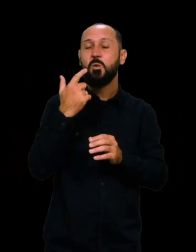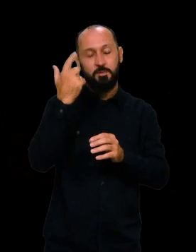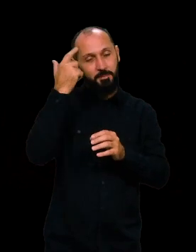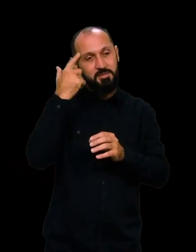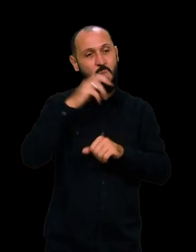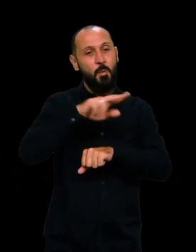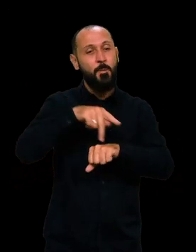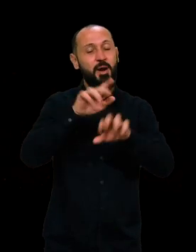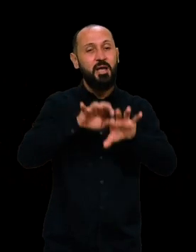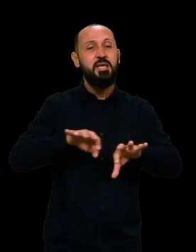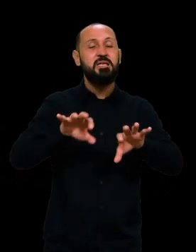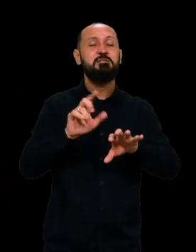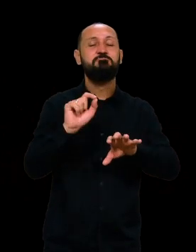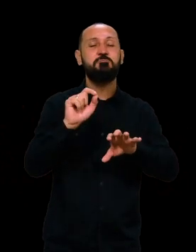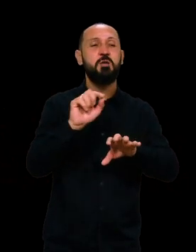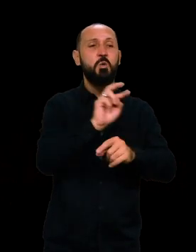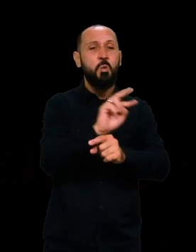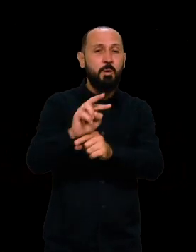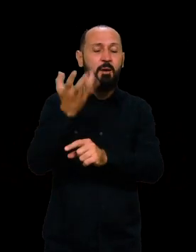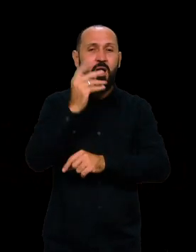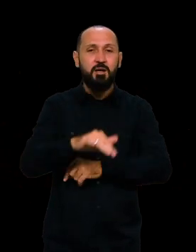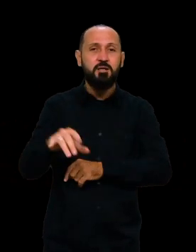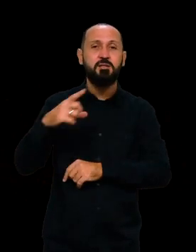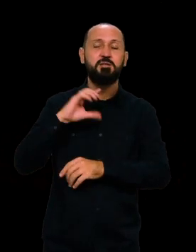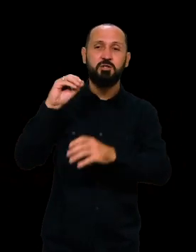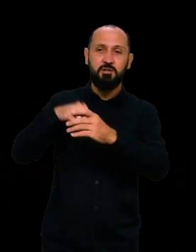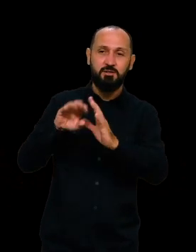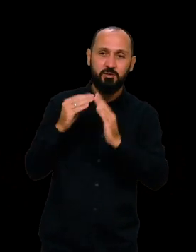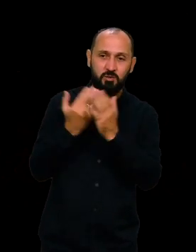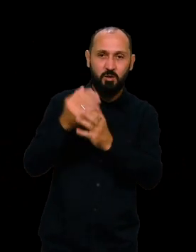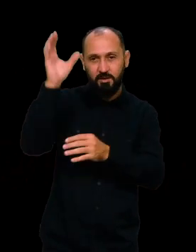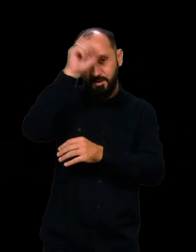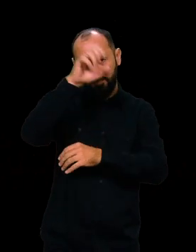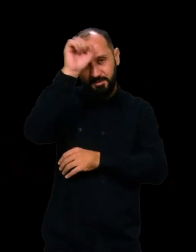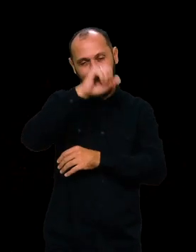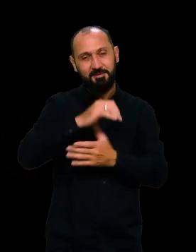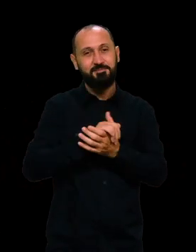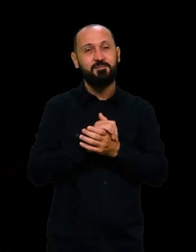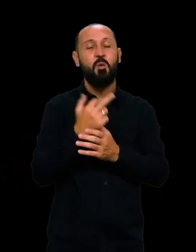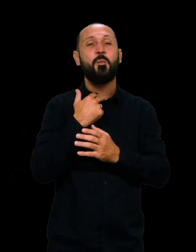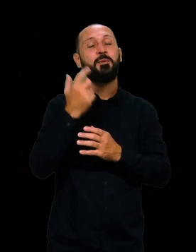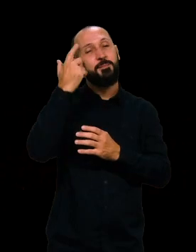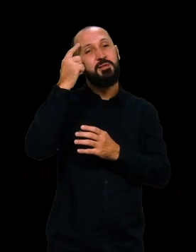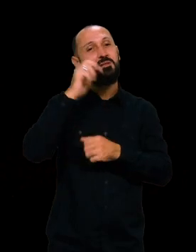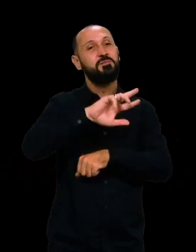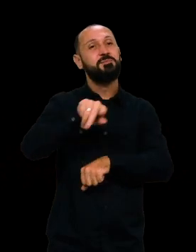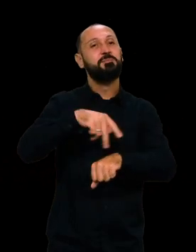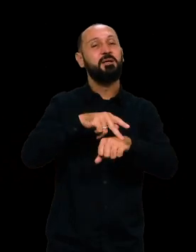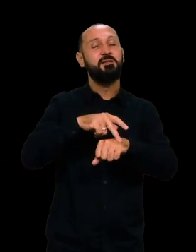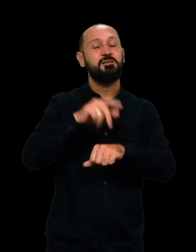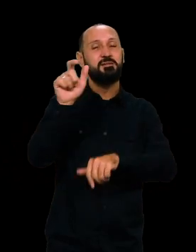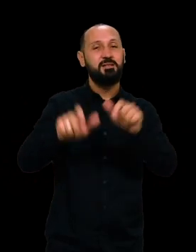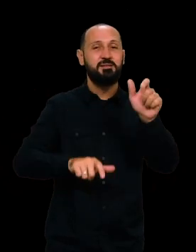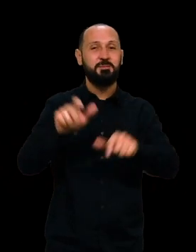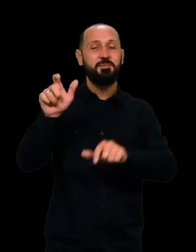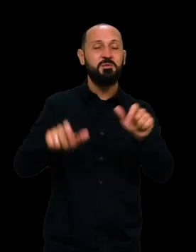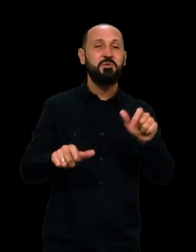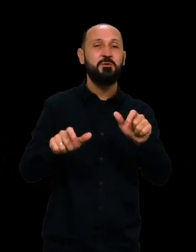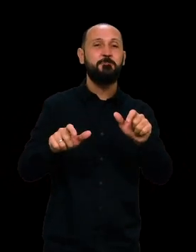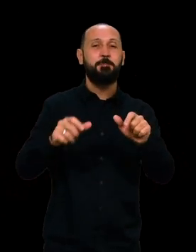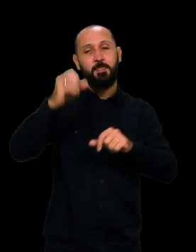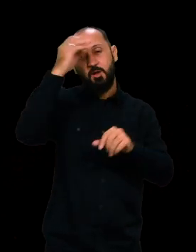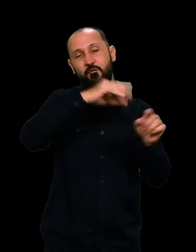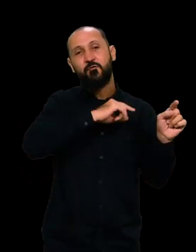não consigo imaginar um país que não cuide para que as suas crianças não estejam na escola estudando e aprendendo. Não dá para pensar no país que as pessoas